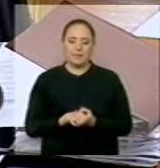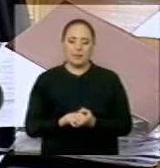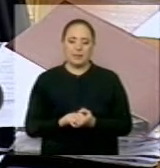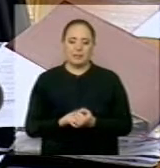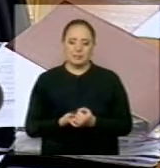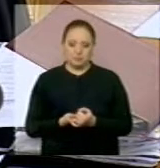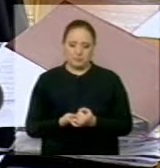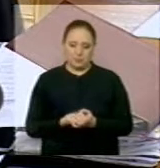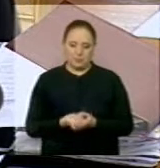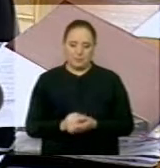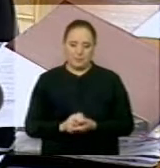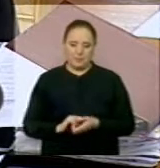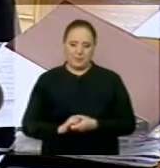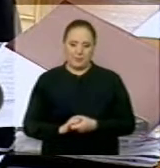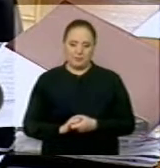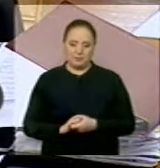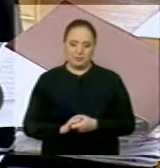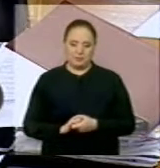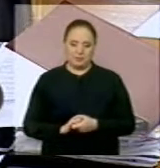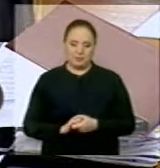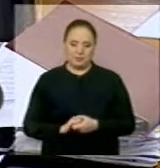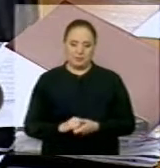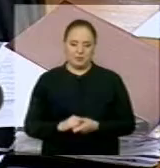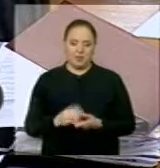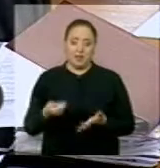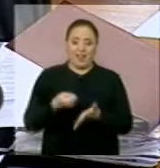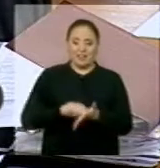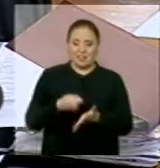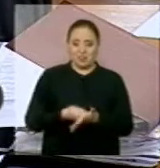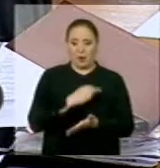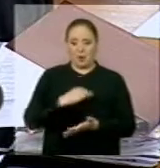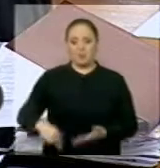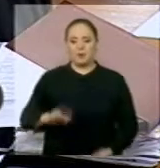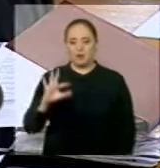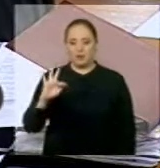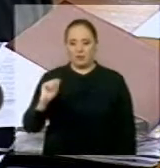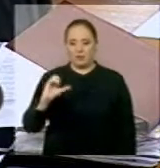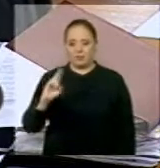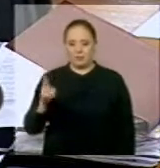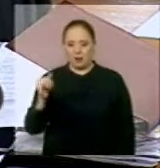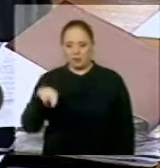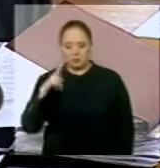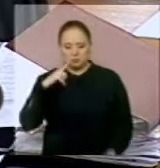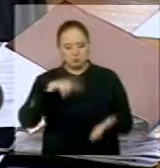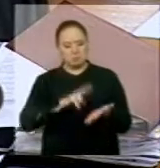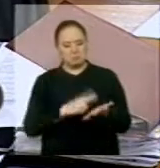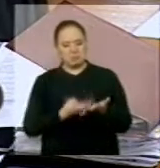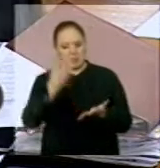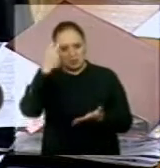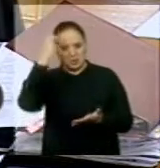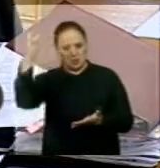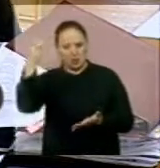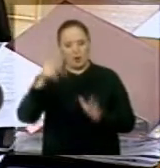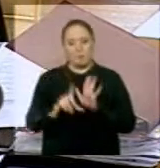como só poderia ocorrer, fez uma interpretação inteligentíssima, para nem exigir